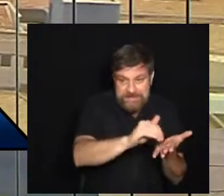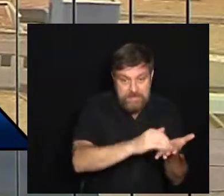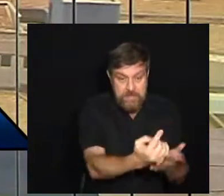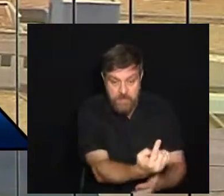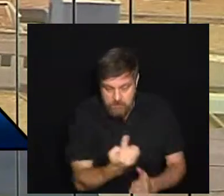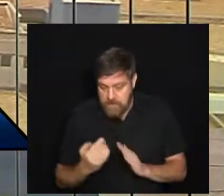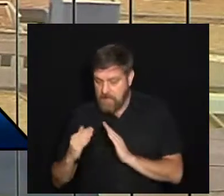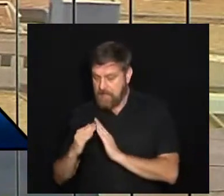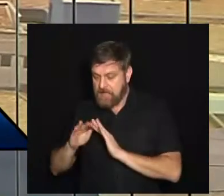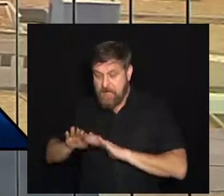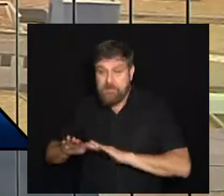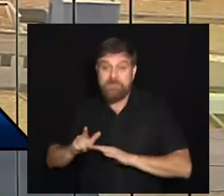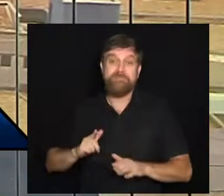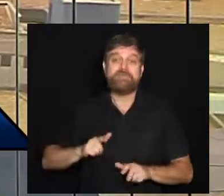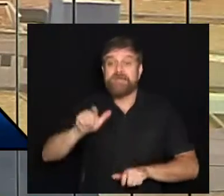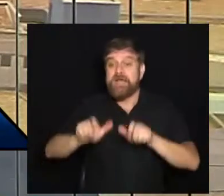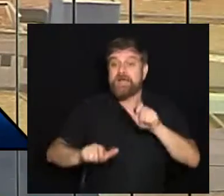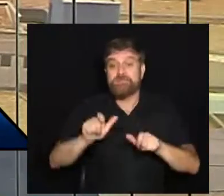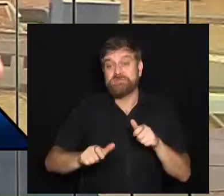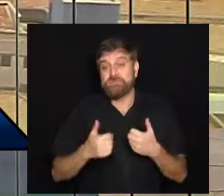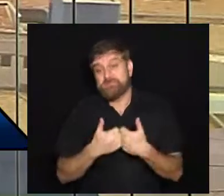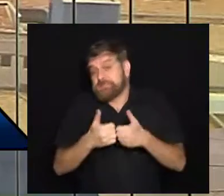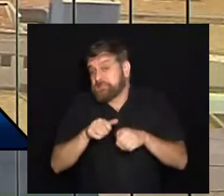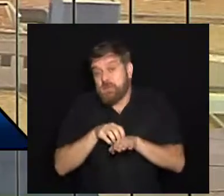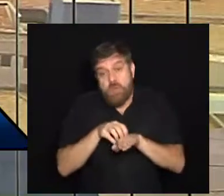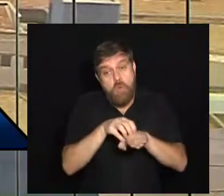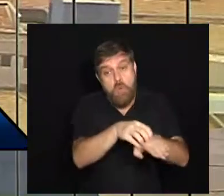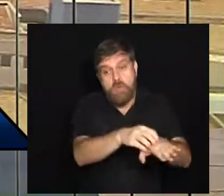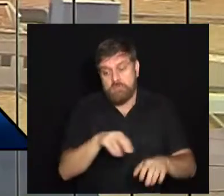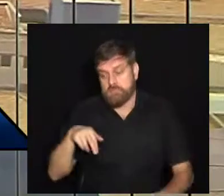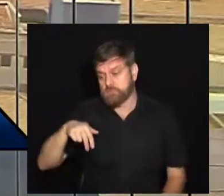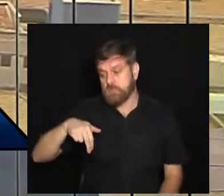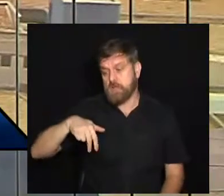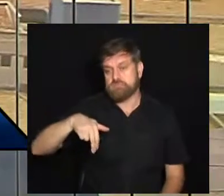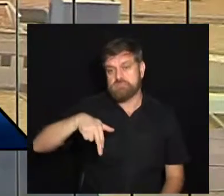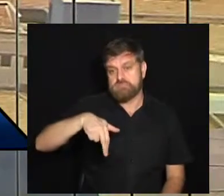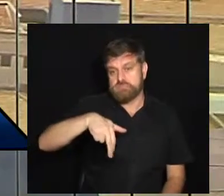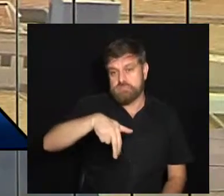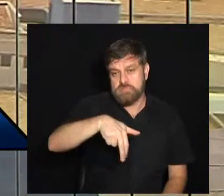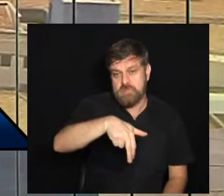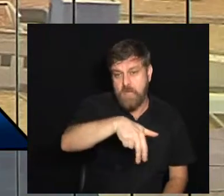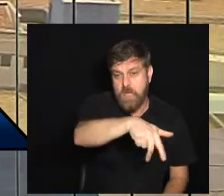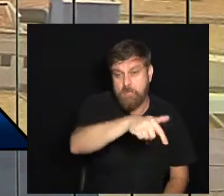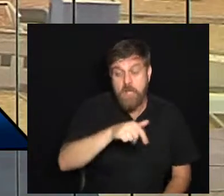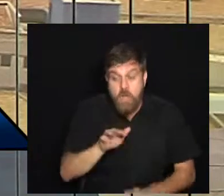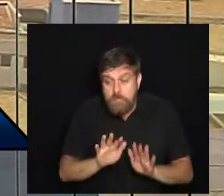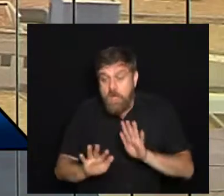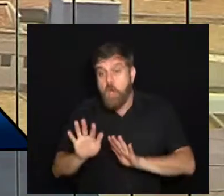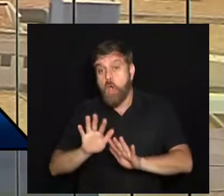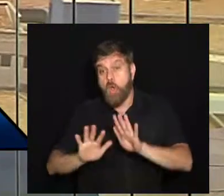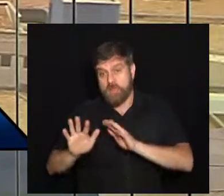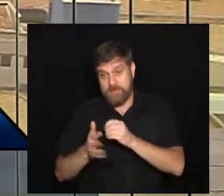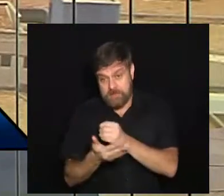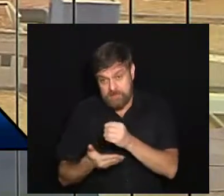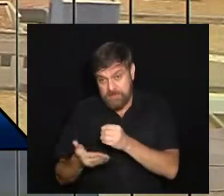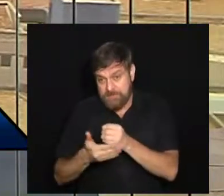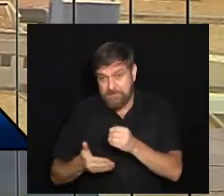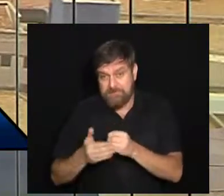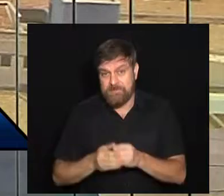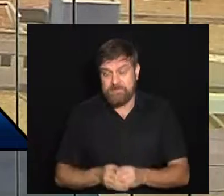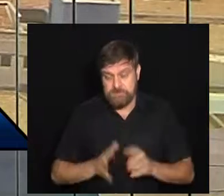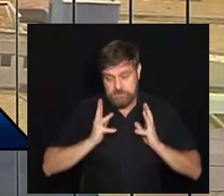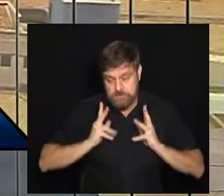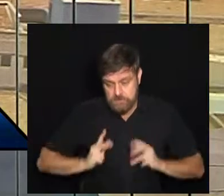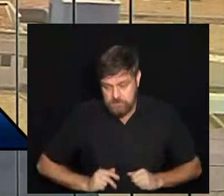deve fazê-lo mas quem não pode vai ter que pegar um ônibus vai ter que andar pela cidade fazer isso com cuidados básicos de higiene